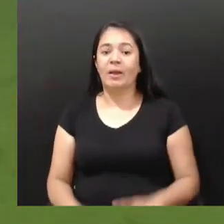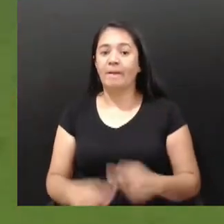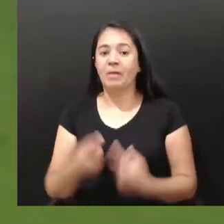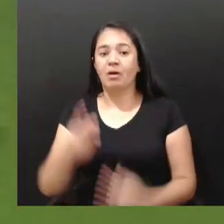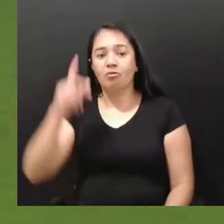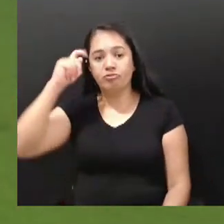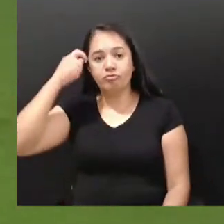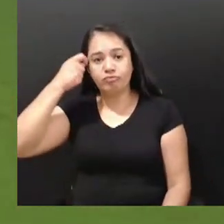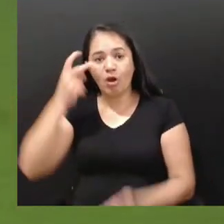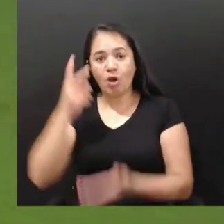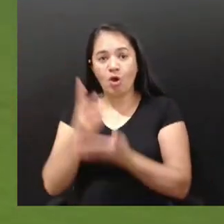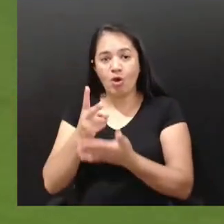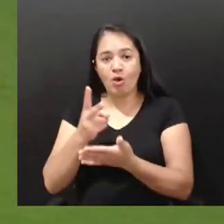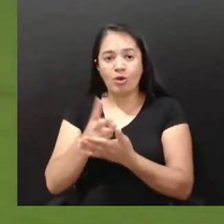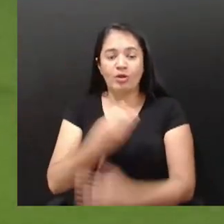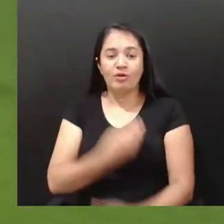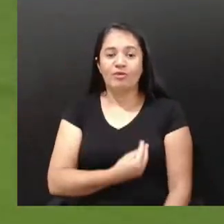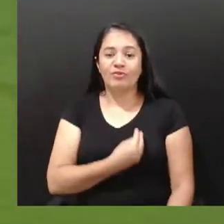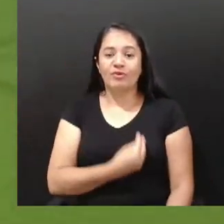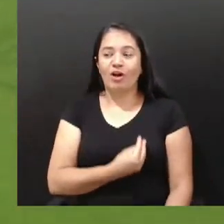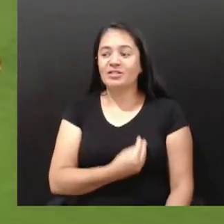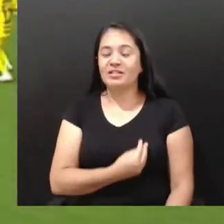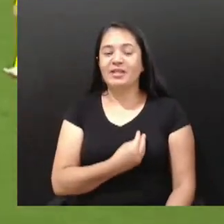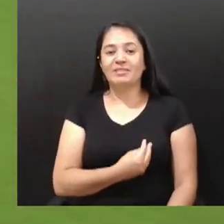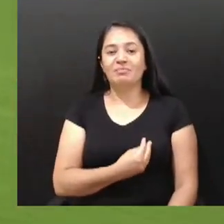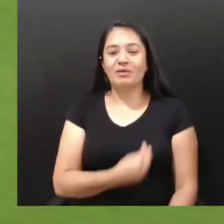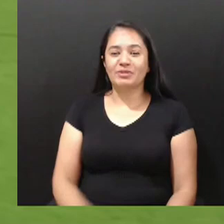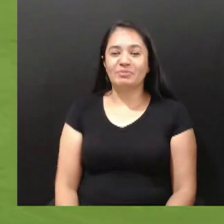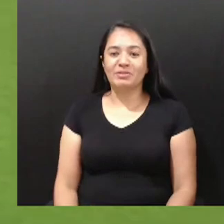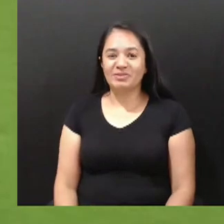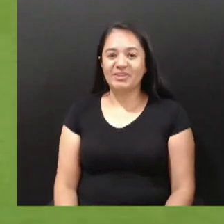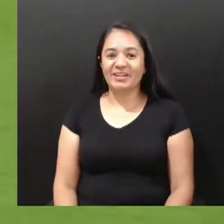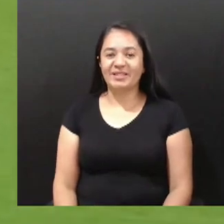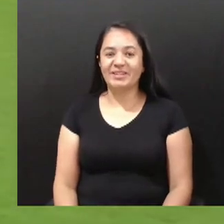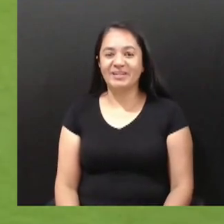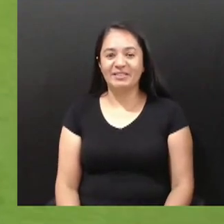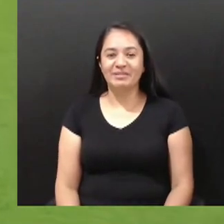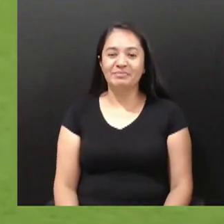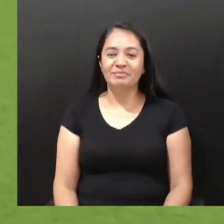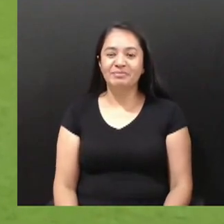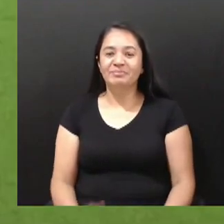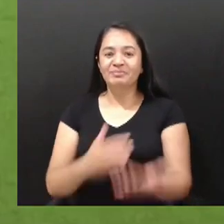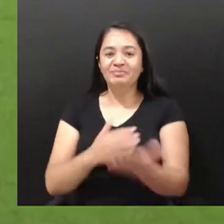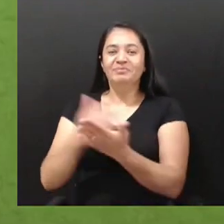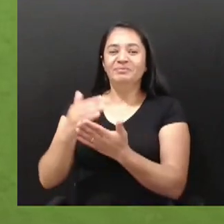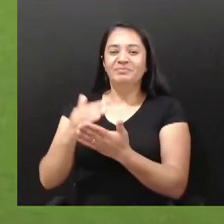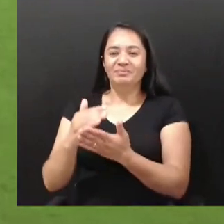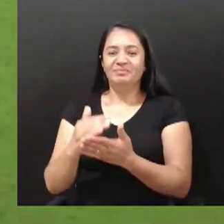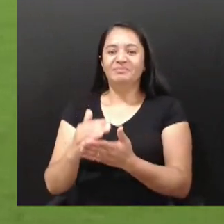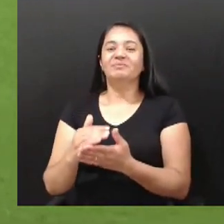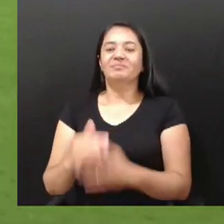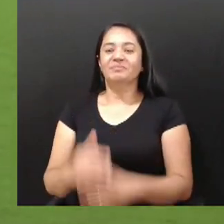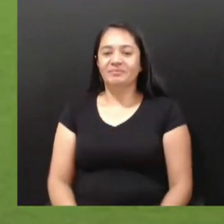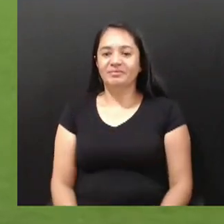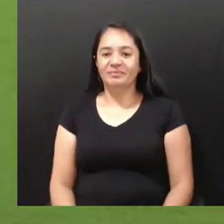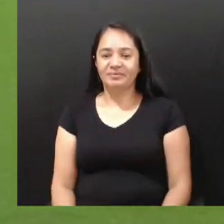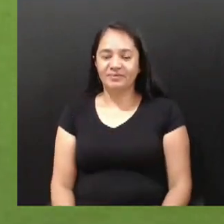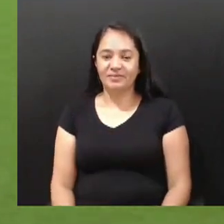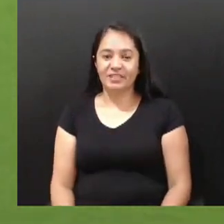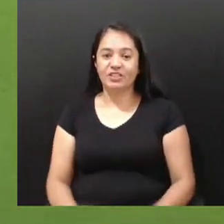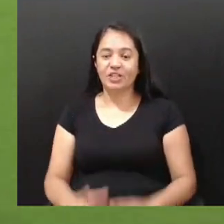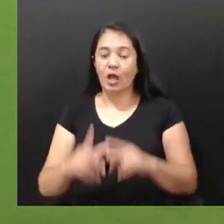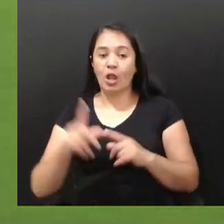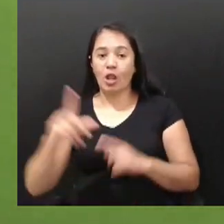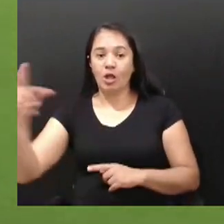manteve viva porque 2 minutos depois, Diego Tavares entrou nas costas da zaga e tocou na saída do